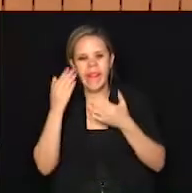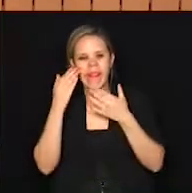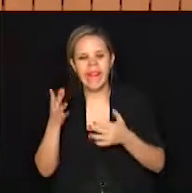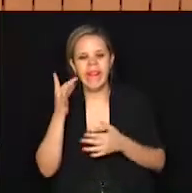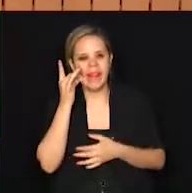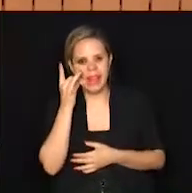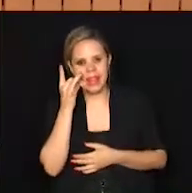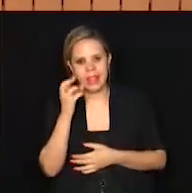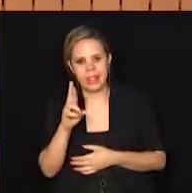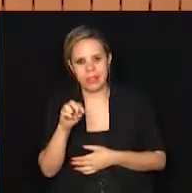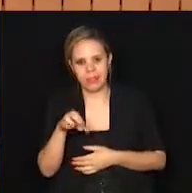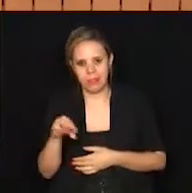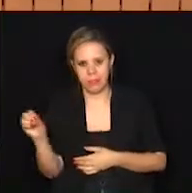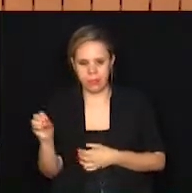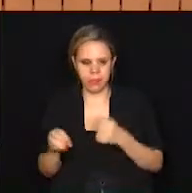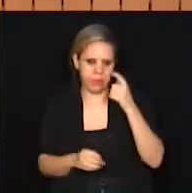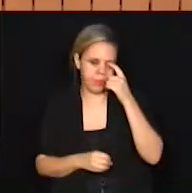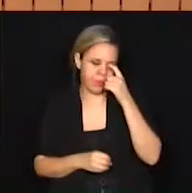presença do Renato Nucci,